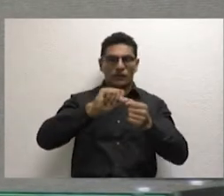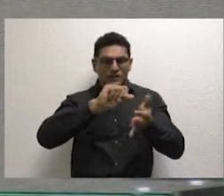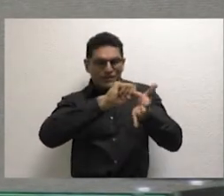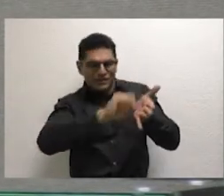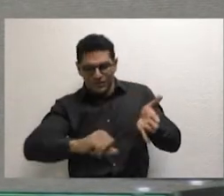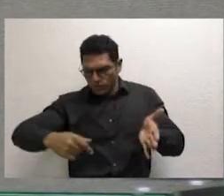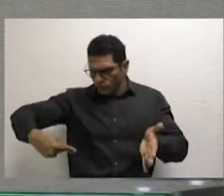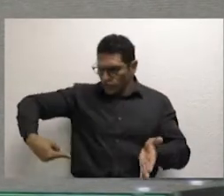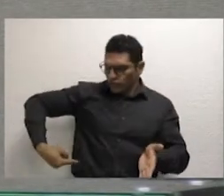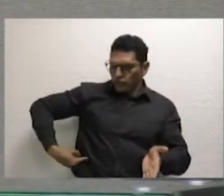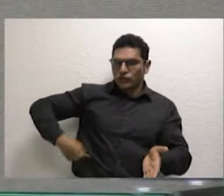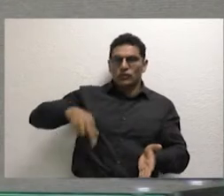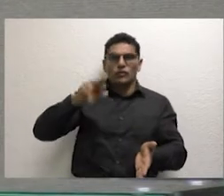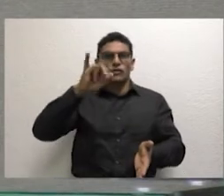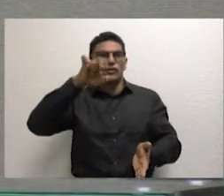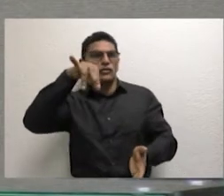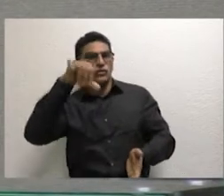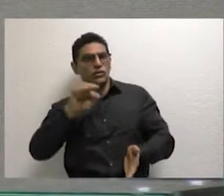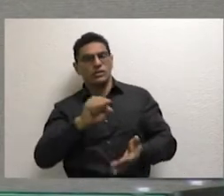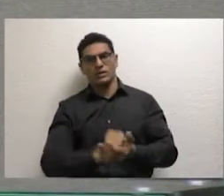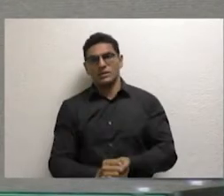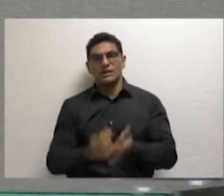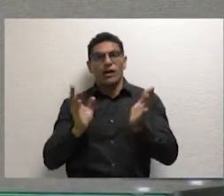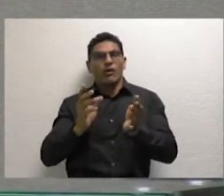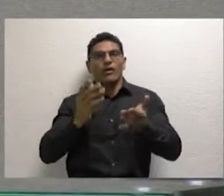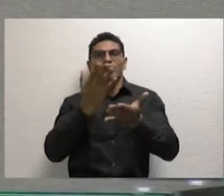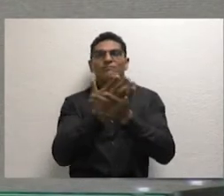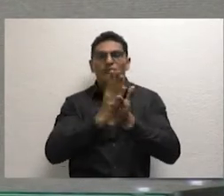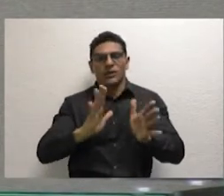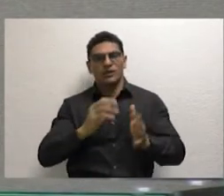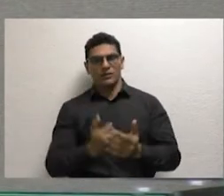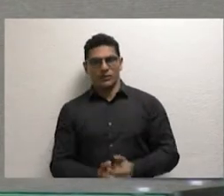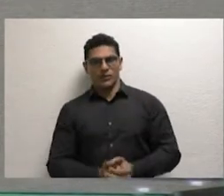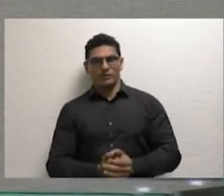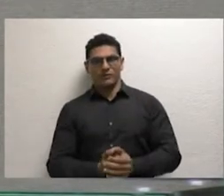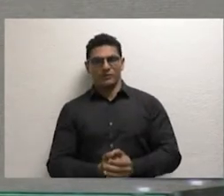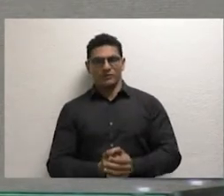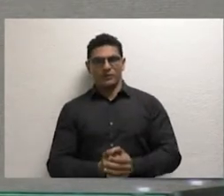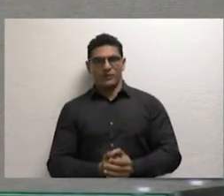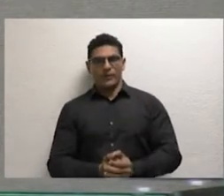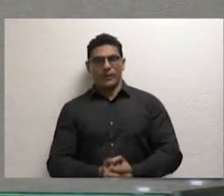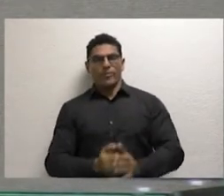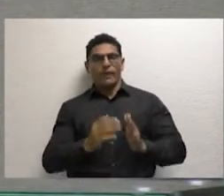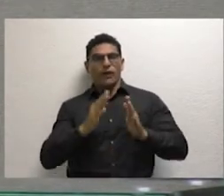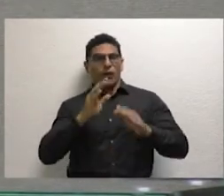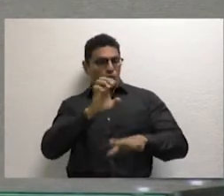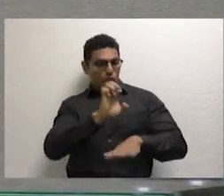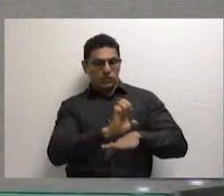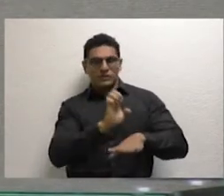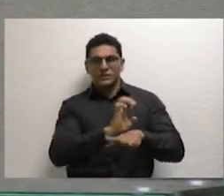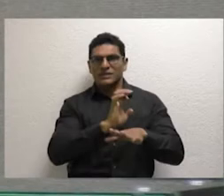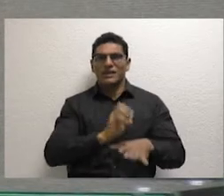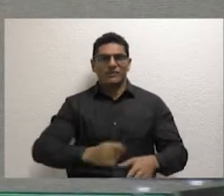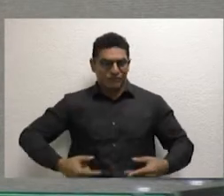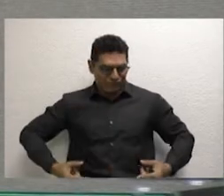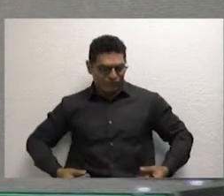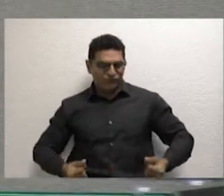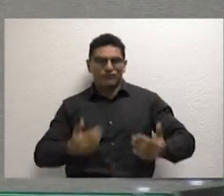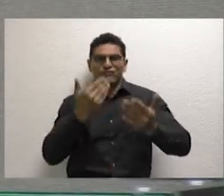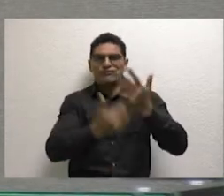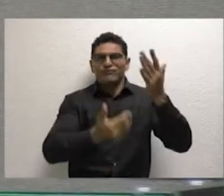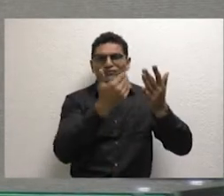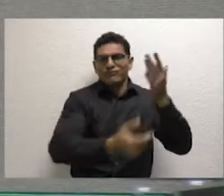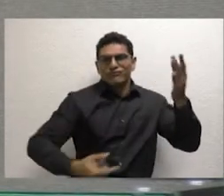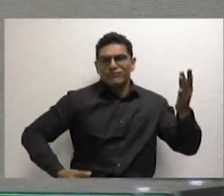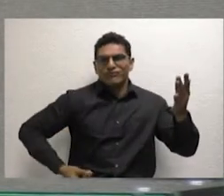Agora isso vai acabar. O Estado gasta dinheiro com a família, com o paciente lá fora. É um